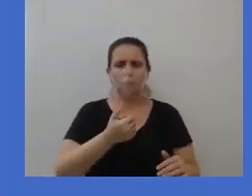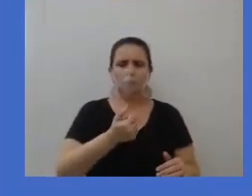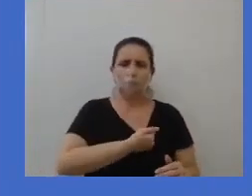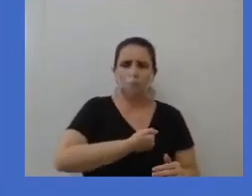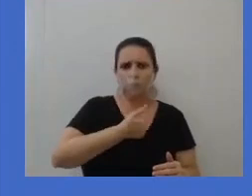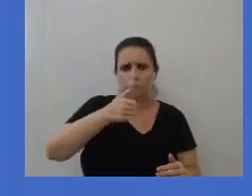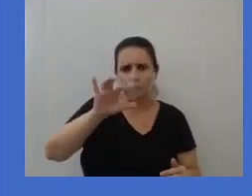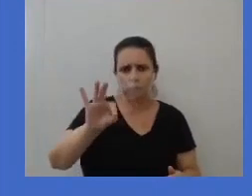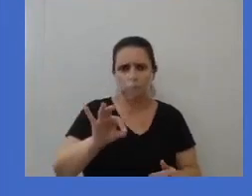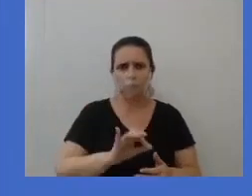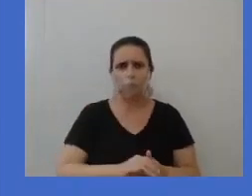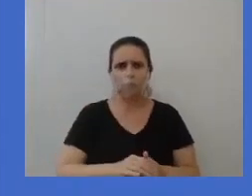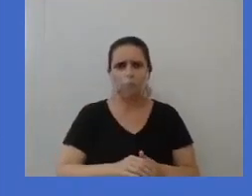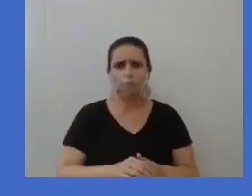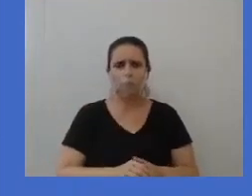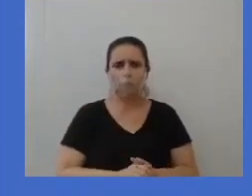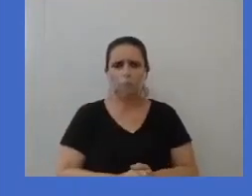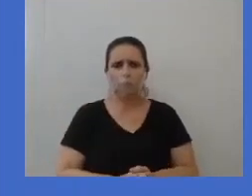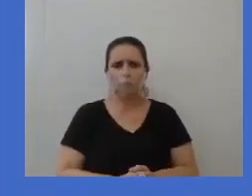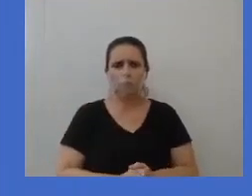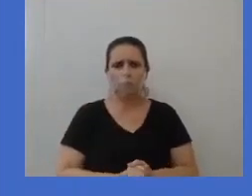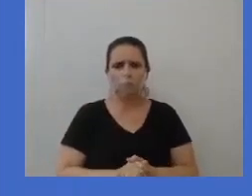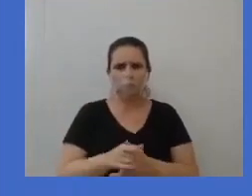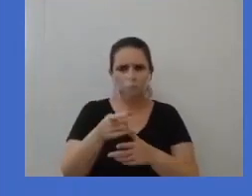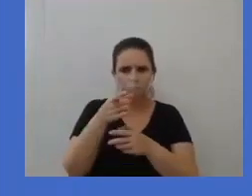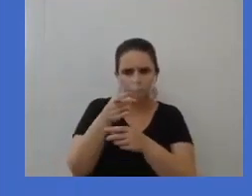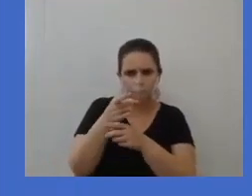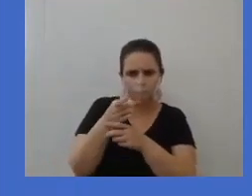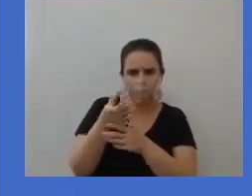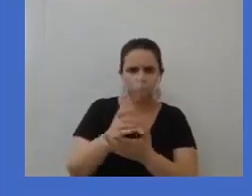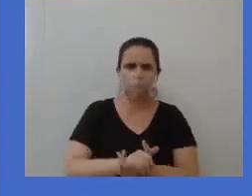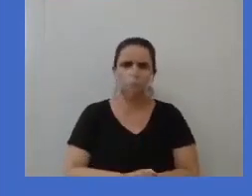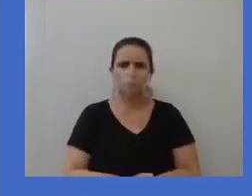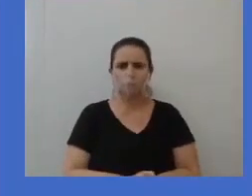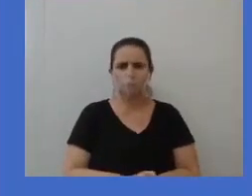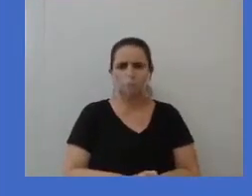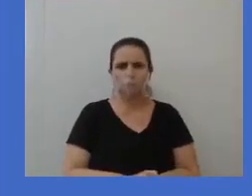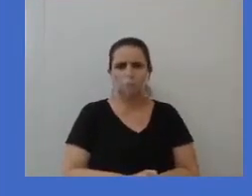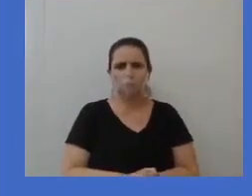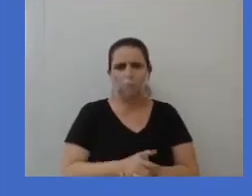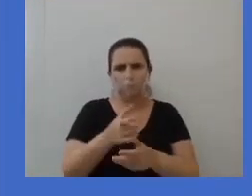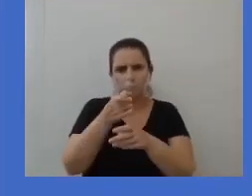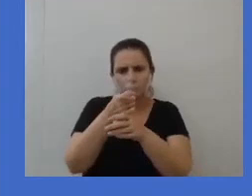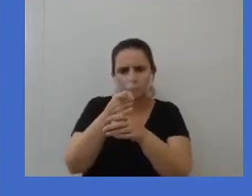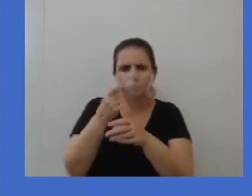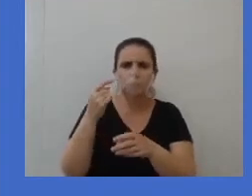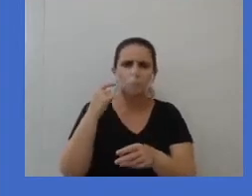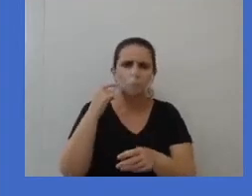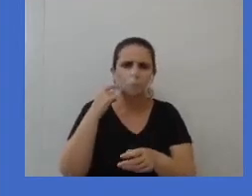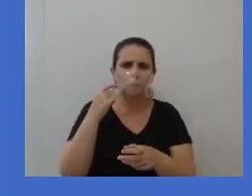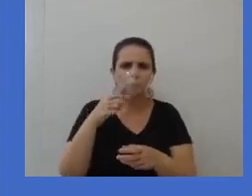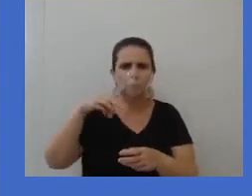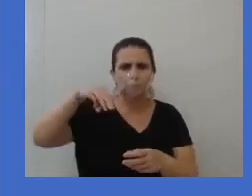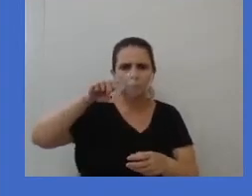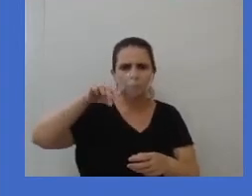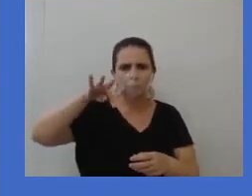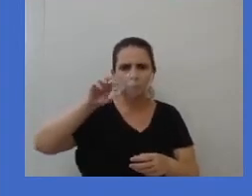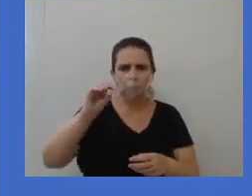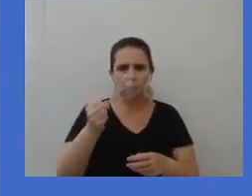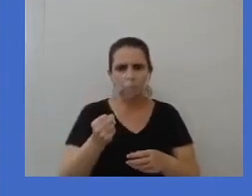10, está tirando naquele bombom, ou melhor, naquele confeitinho chamado Mentos, ou